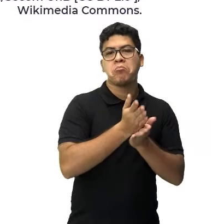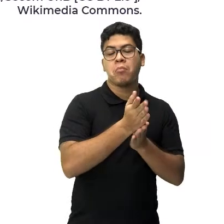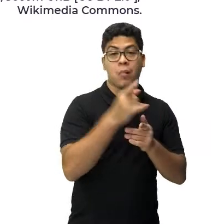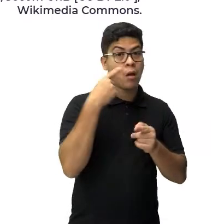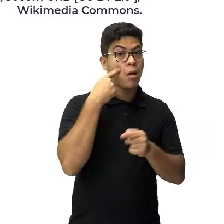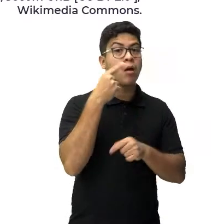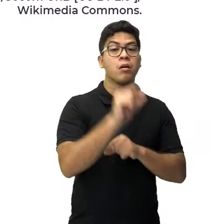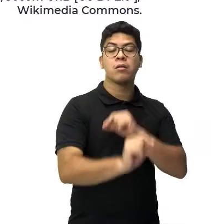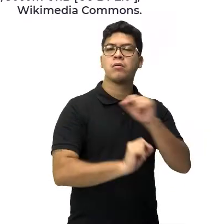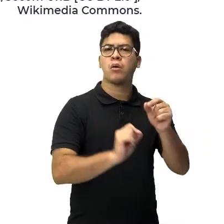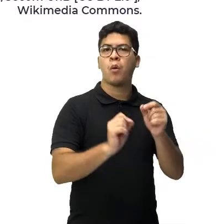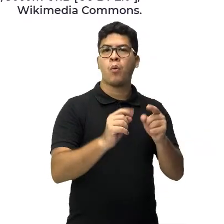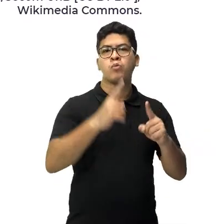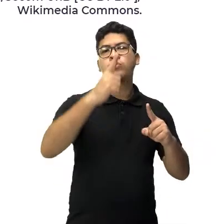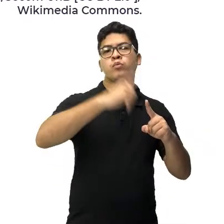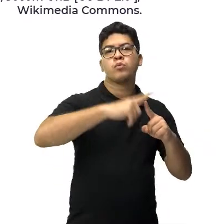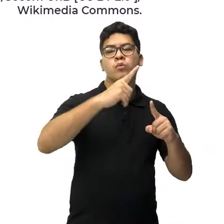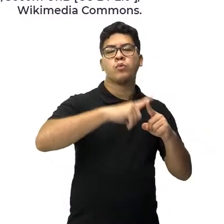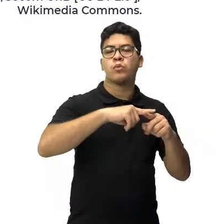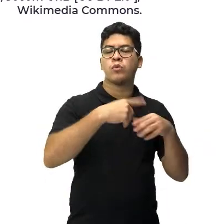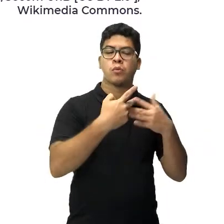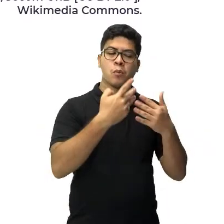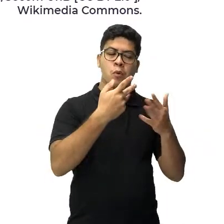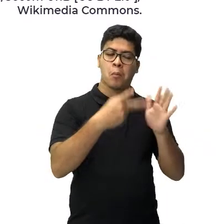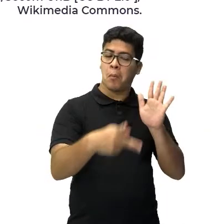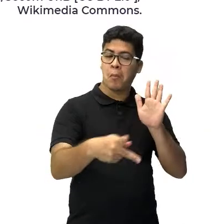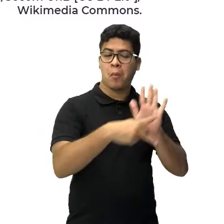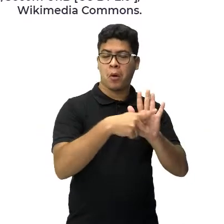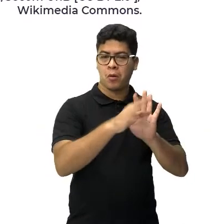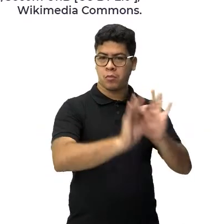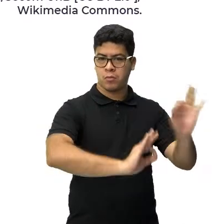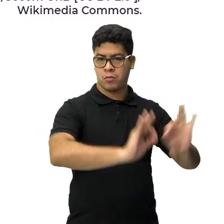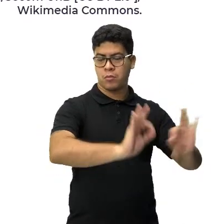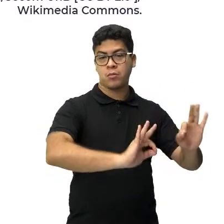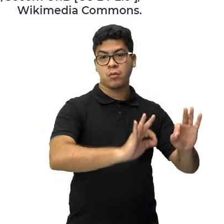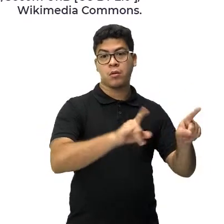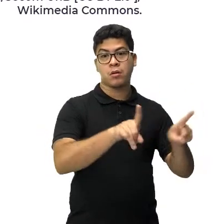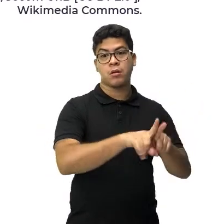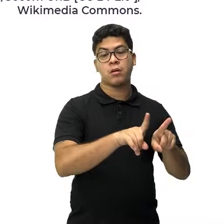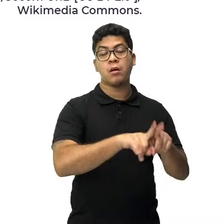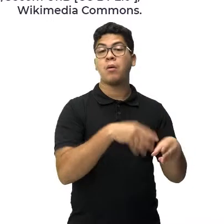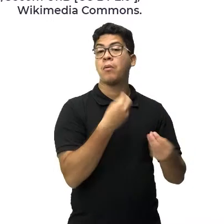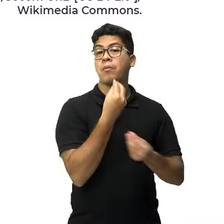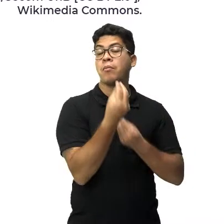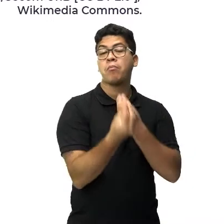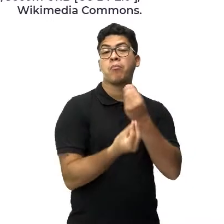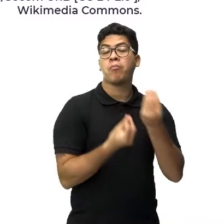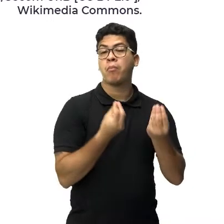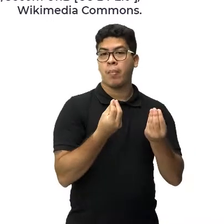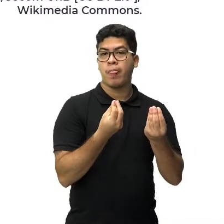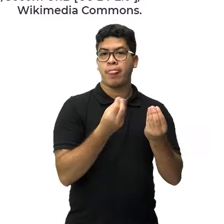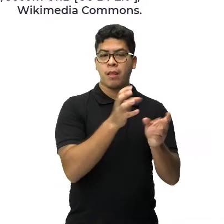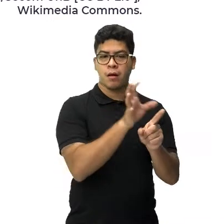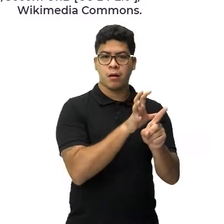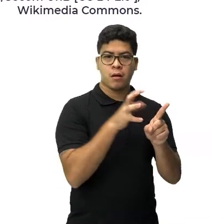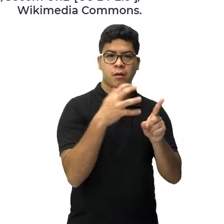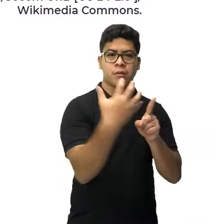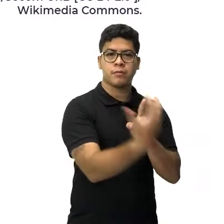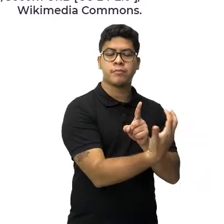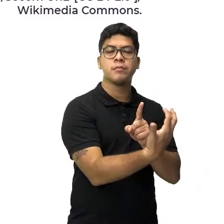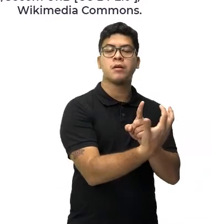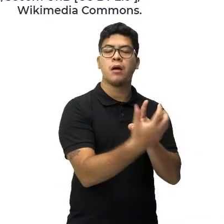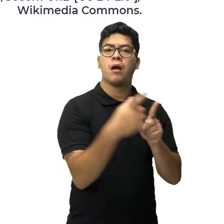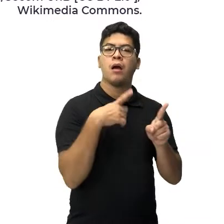um jeito, um estilo próprio de articulação provoca a sociedade que a cerca e exerce